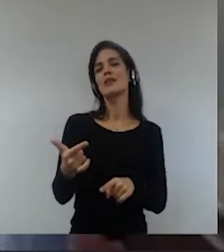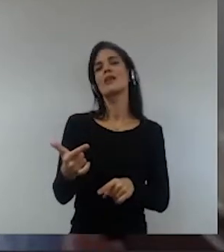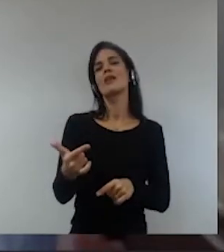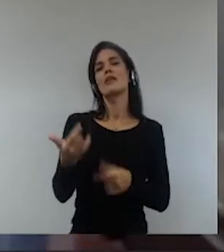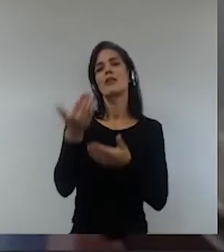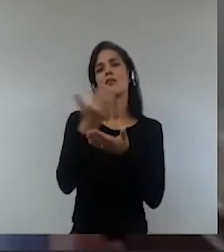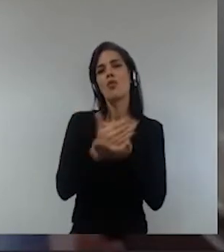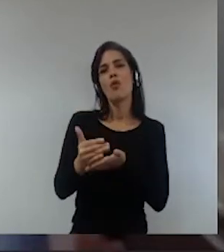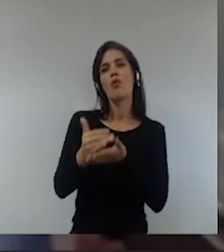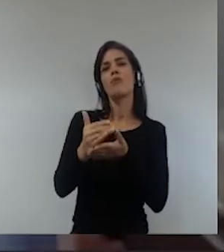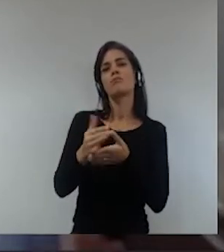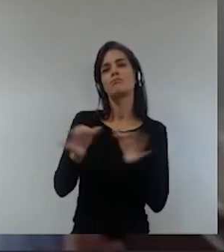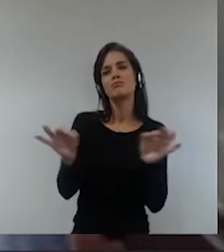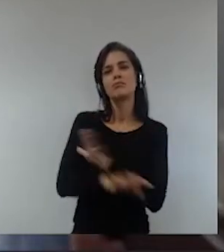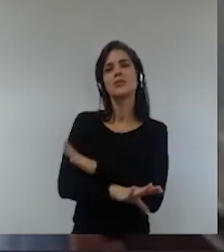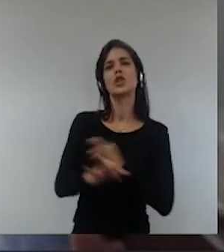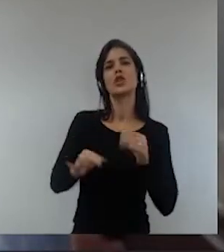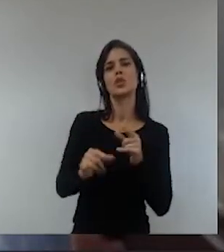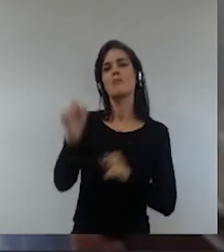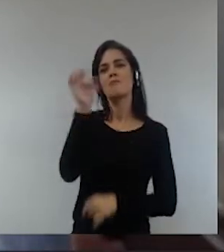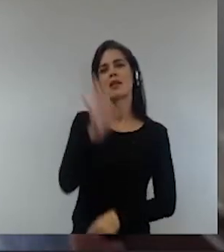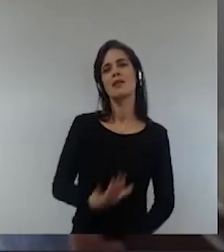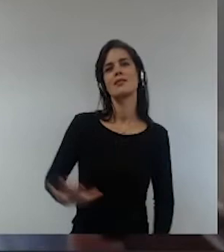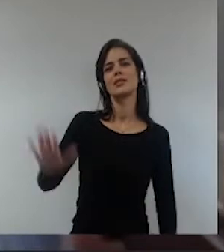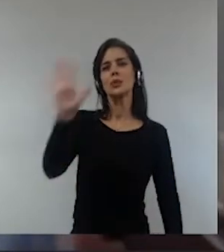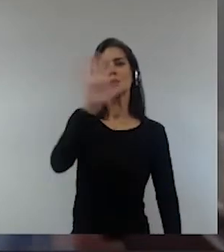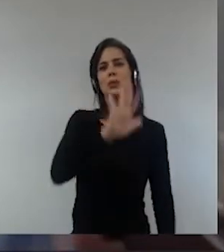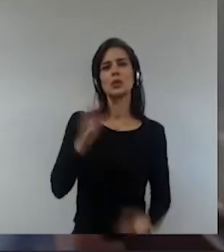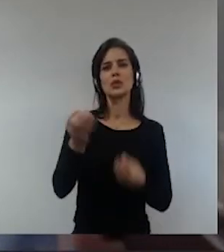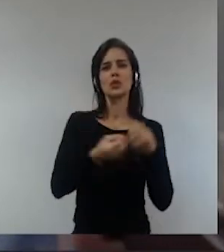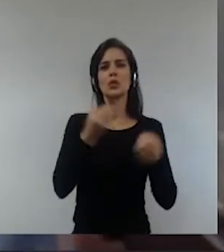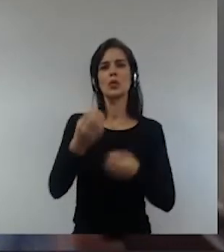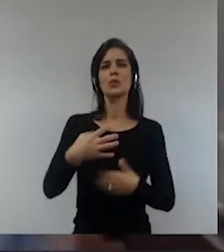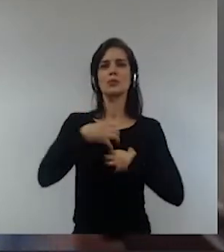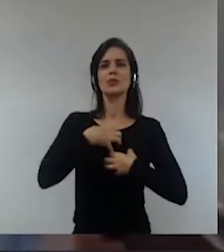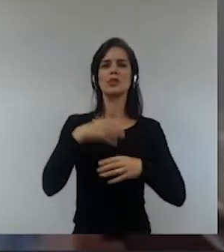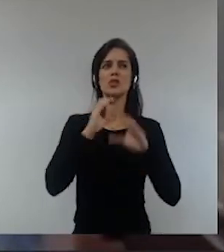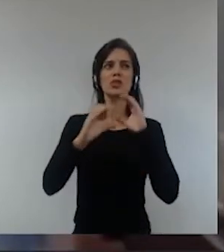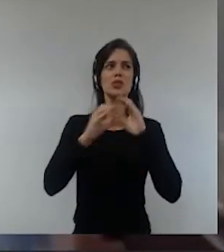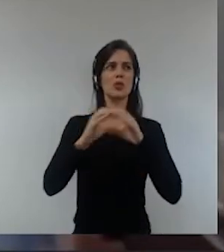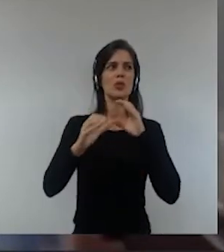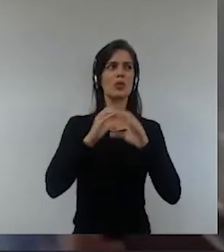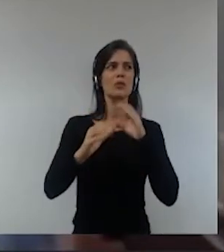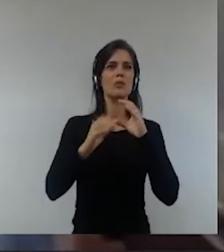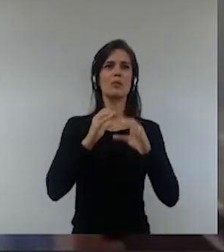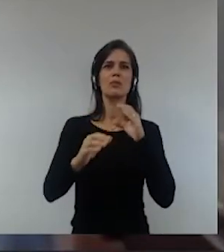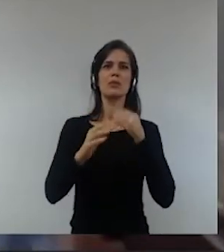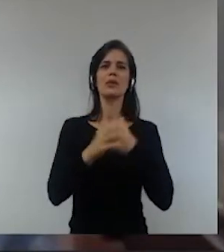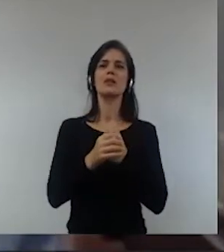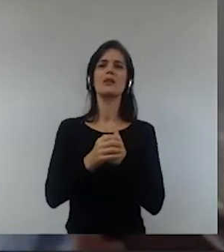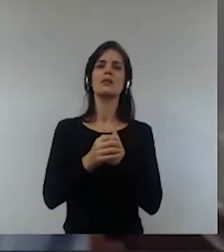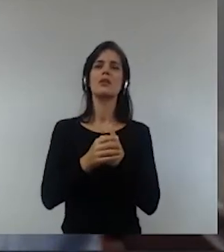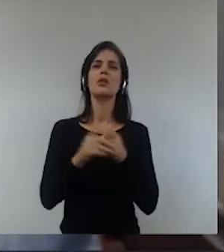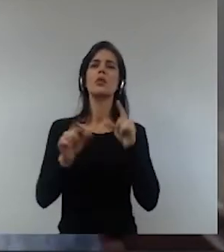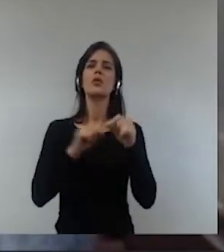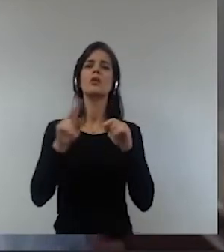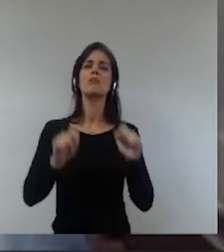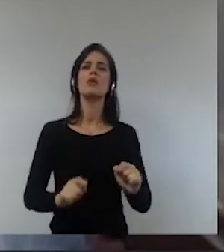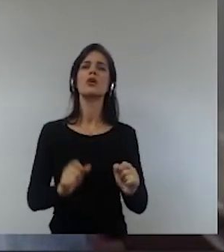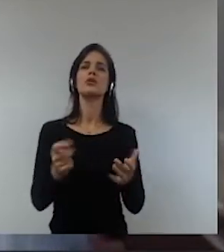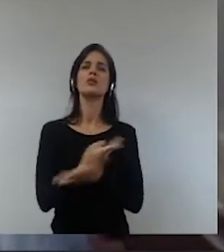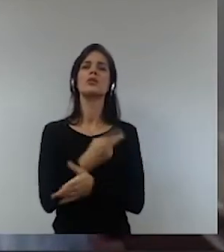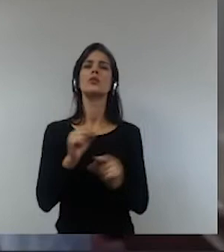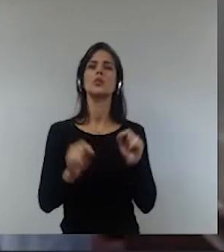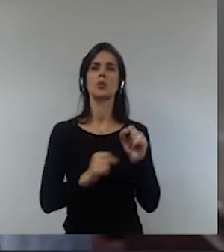implementação suficiente em todo o Brasil a respeito da forma de comunicação eletrônica dos atos, o que pode ser